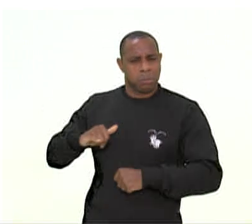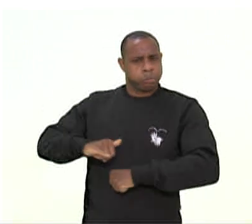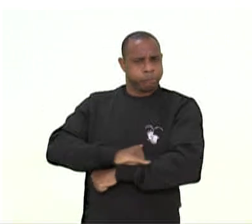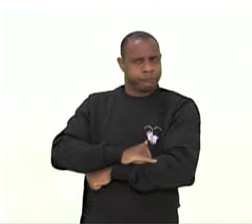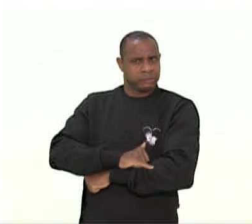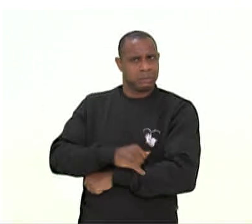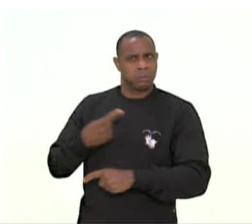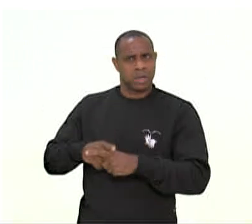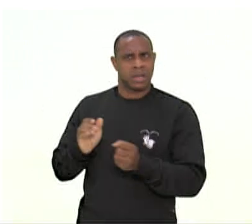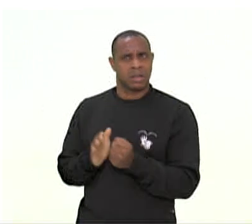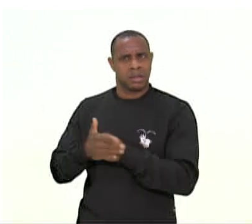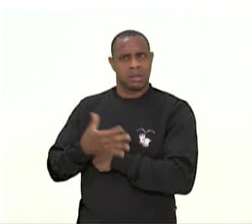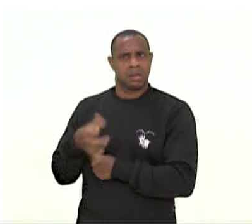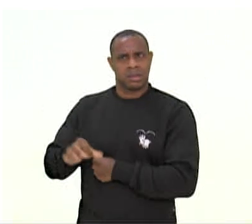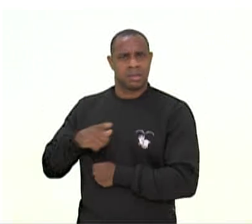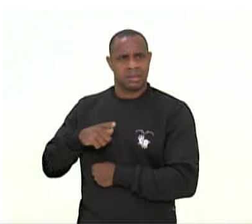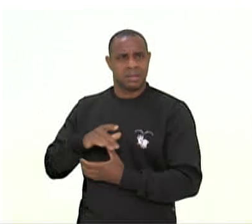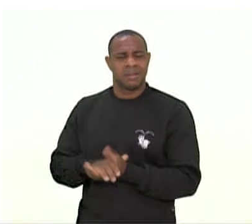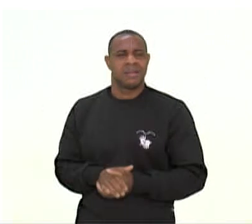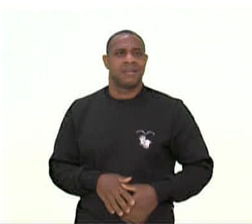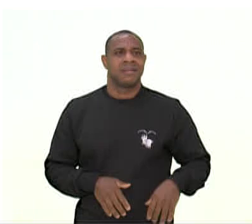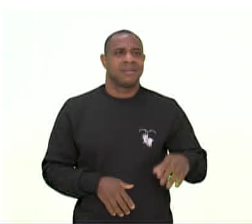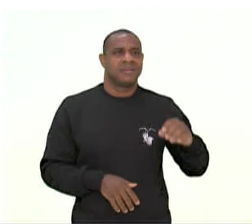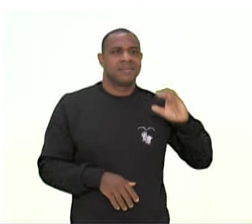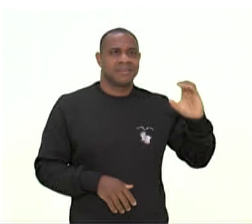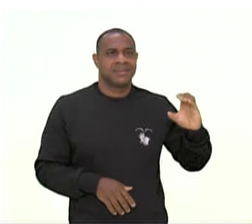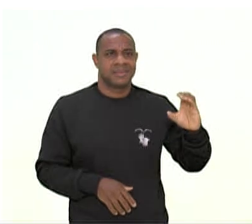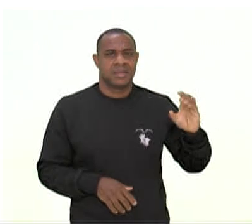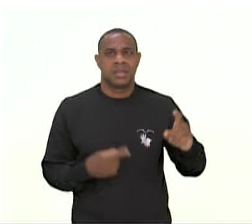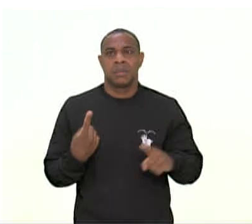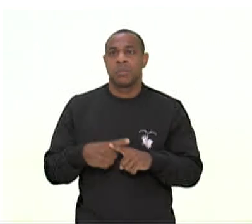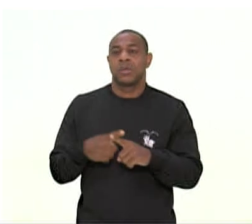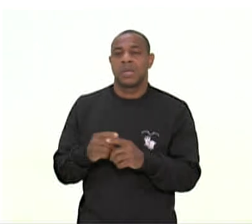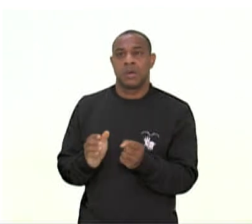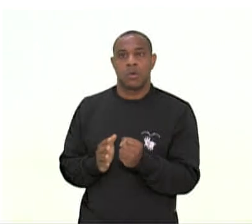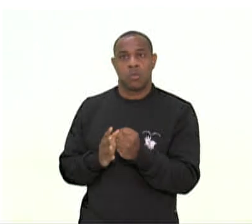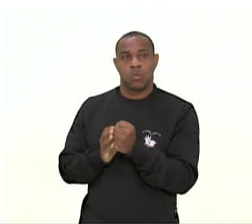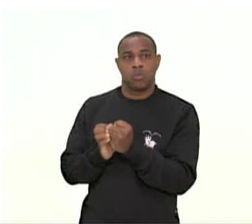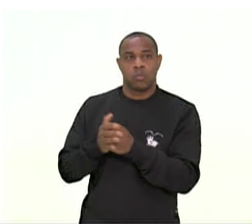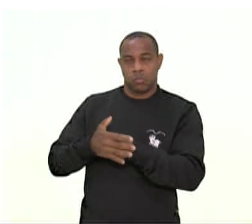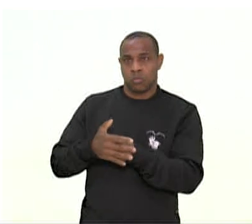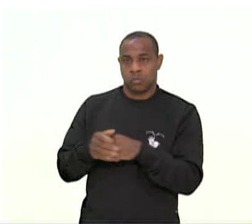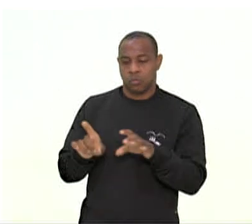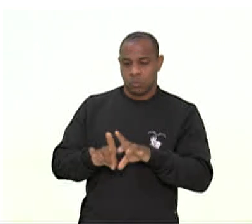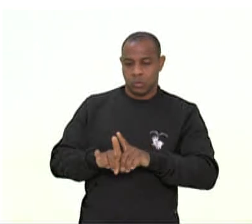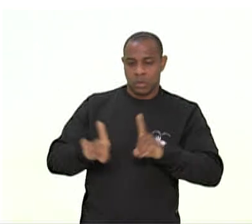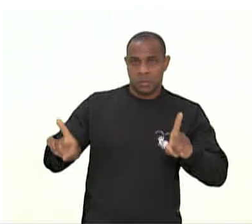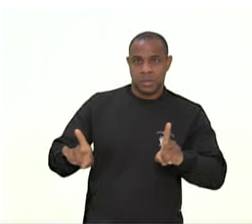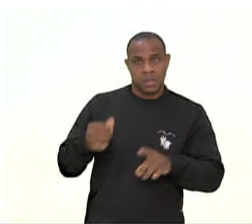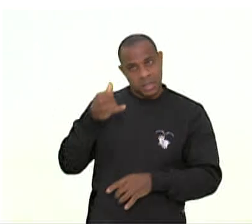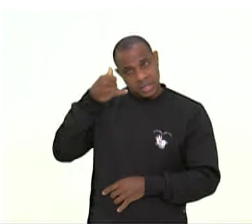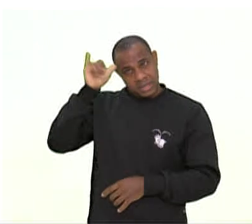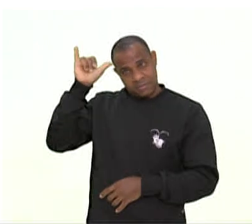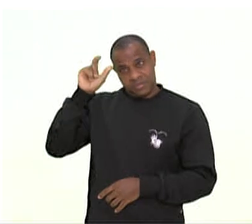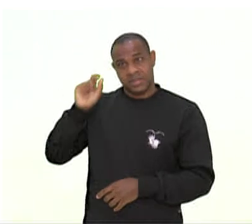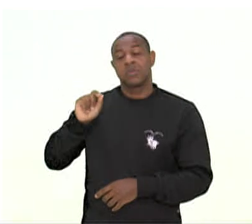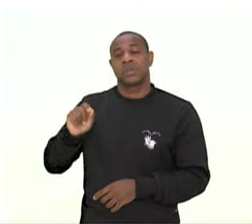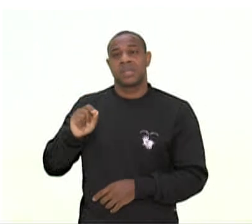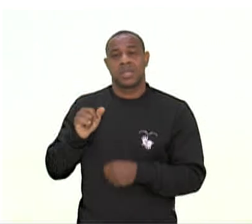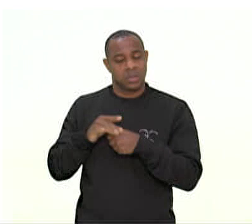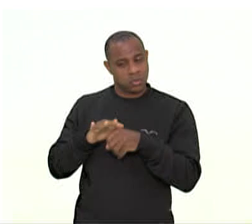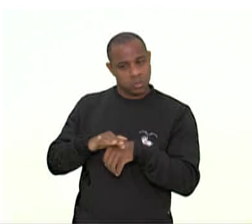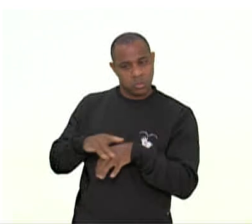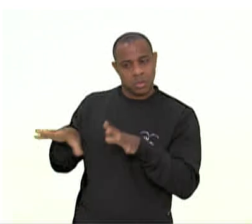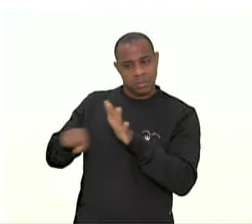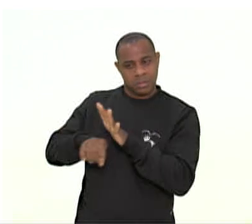C, o de que o isolamento previne certas doenças, mas favorece outras, como o sedentarismo.